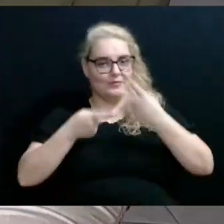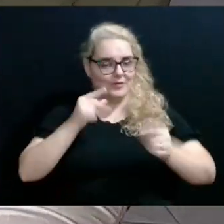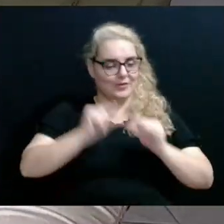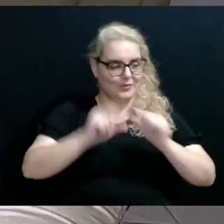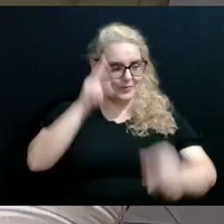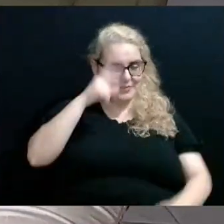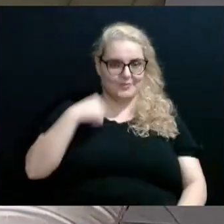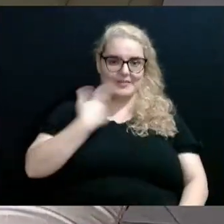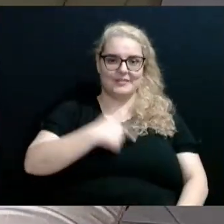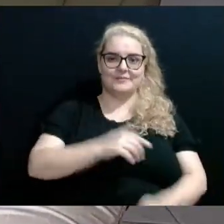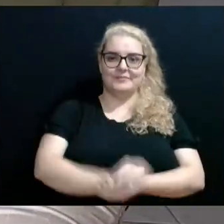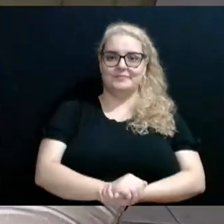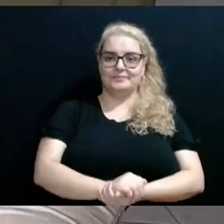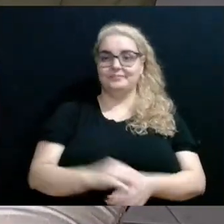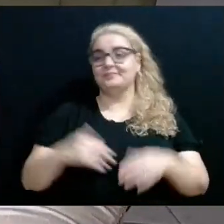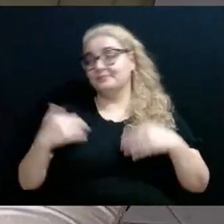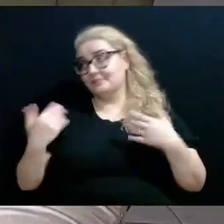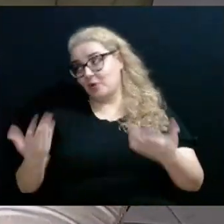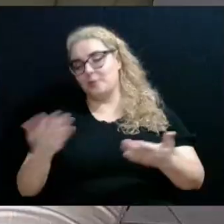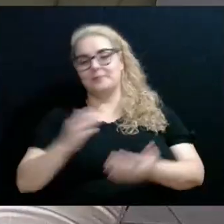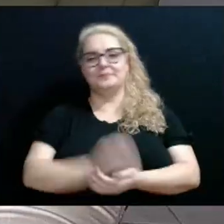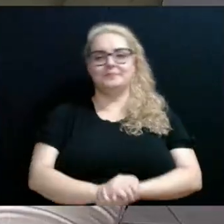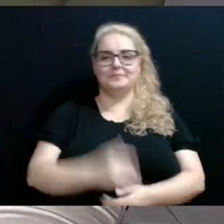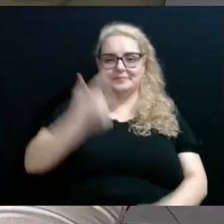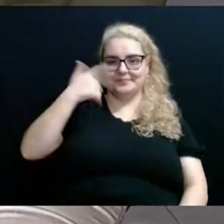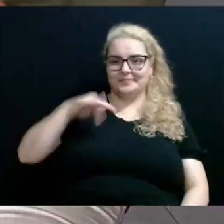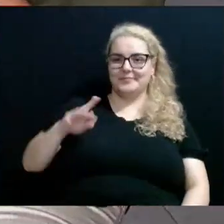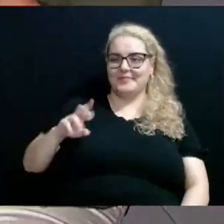nós. Bom, eu sou a Francilene.